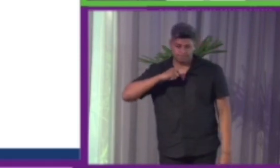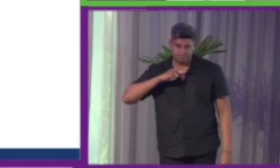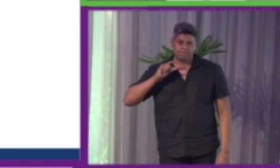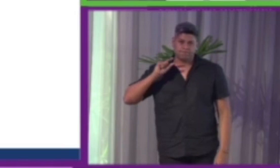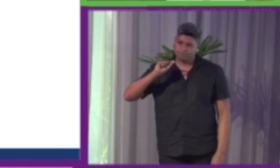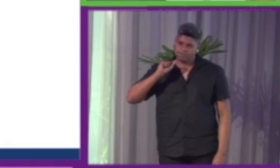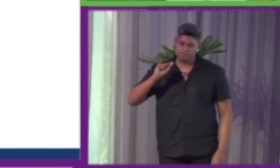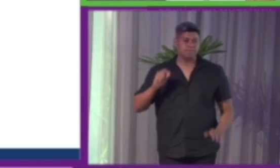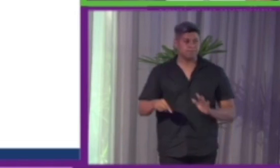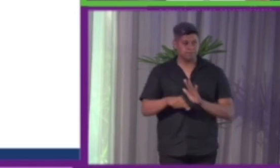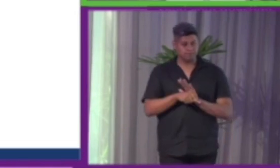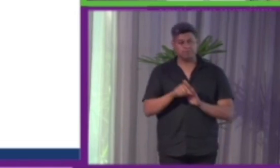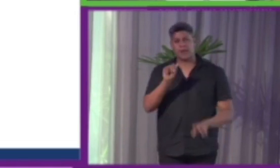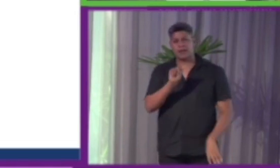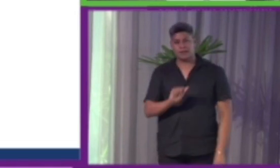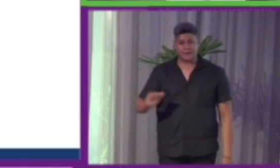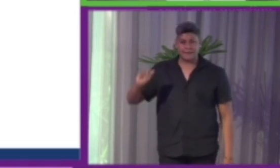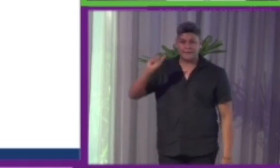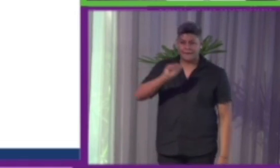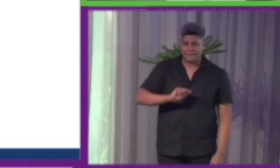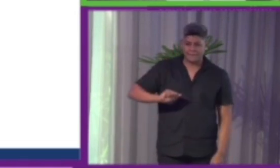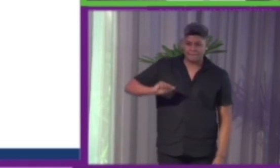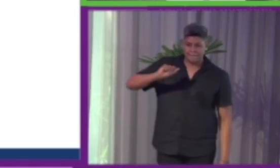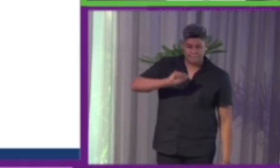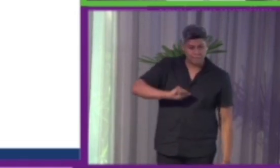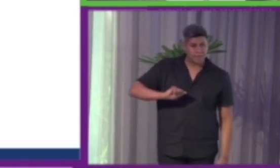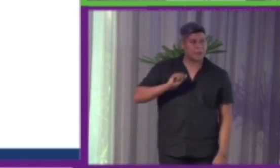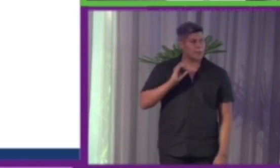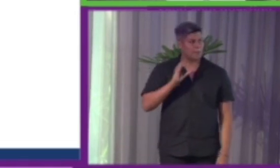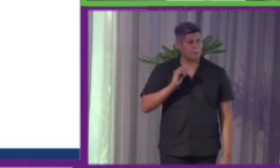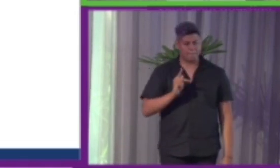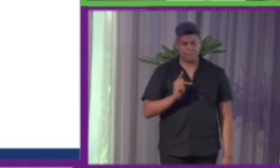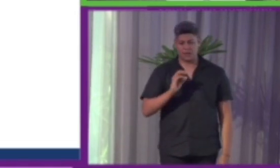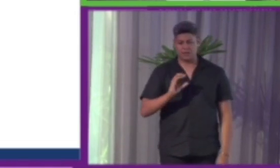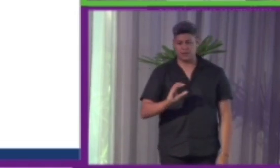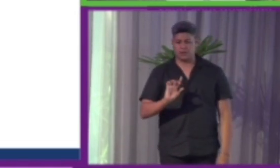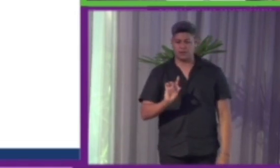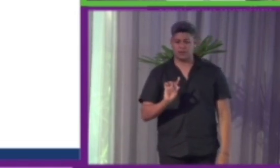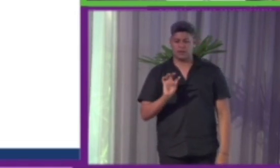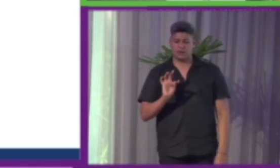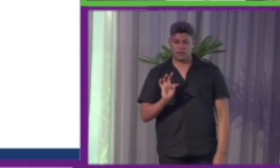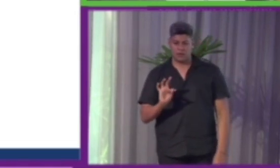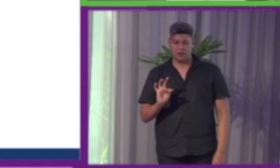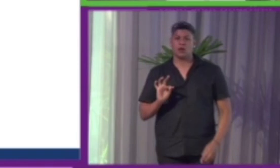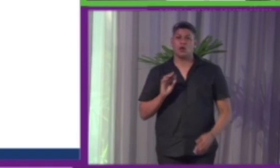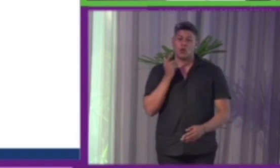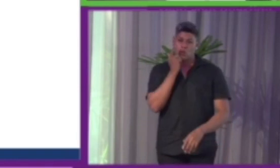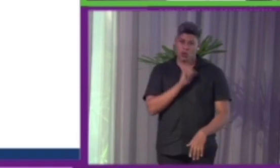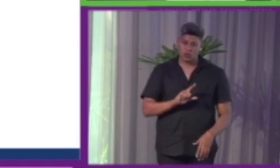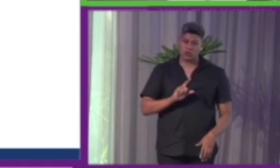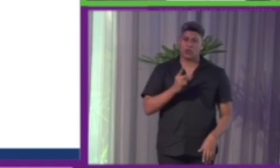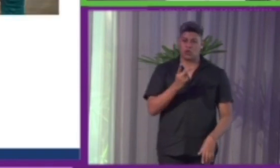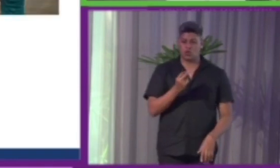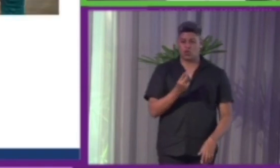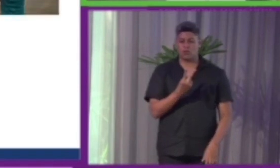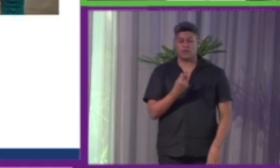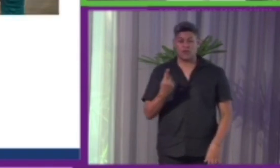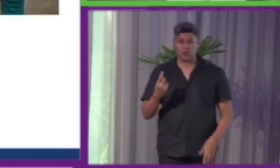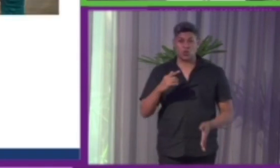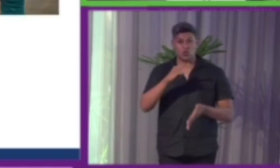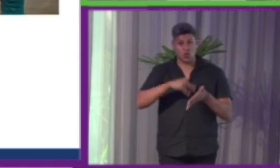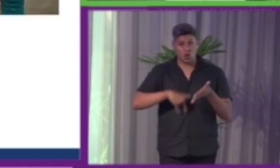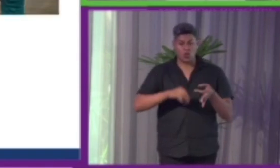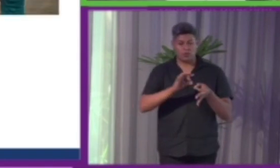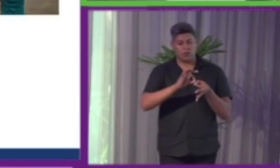ação das diversas associações nesse PCDT, e com isso a gente conseguiu, em 2021, um documento muito mais abrangente.